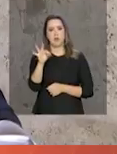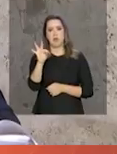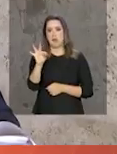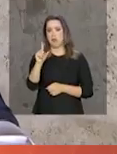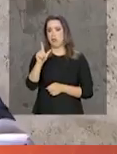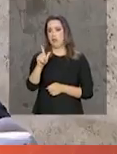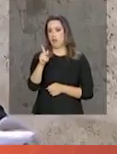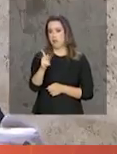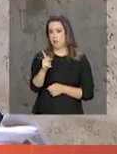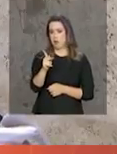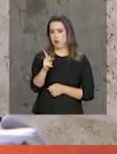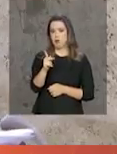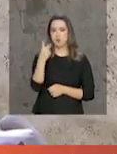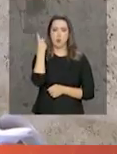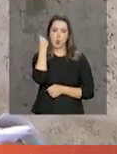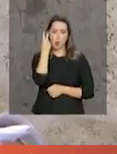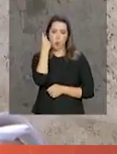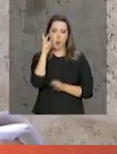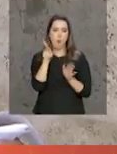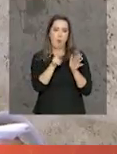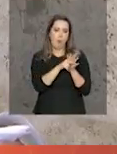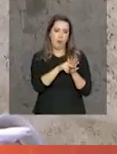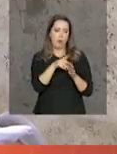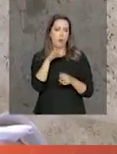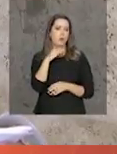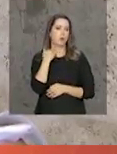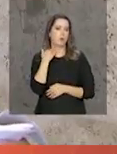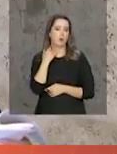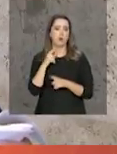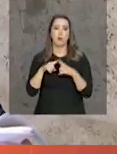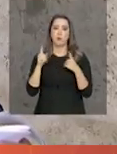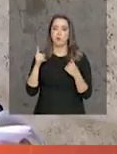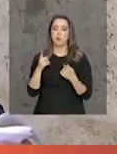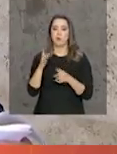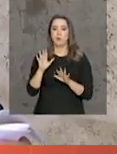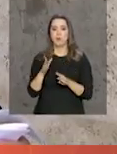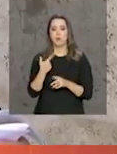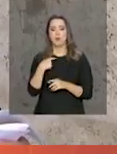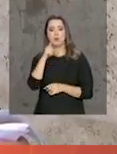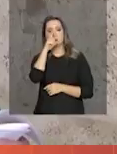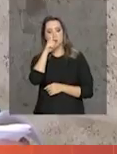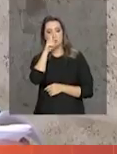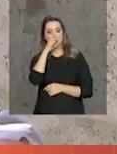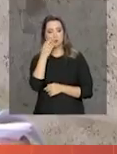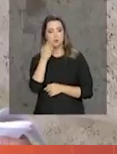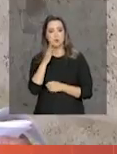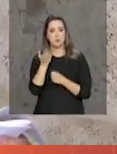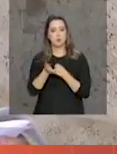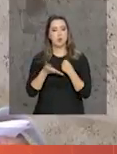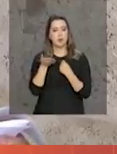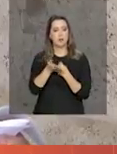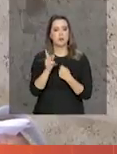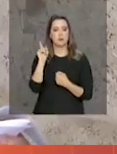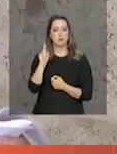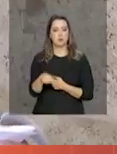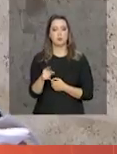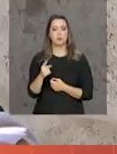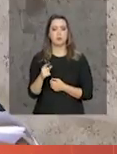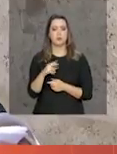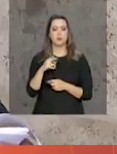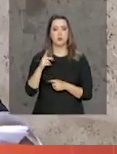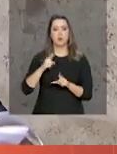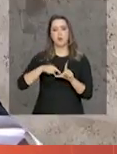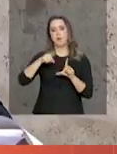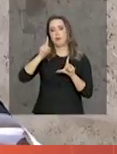taxa normal do banco, mais o spread de risco e o spread básico do banco, né, que